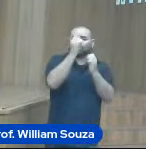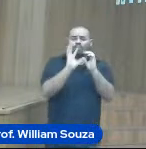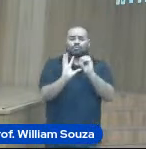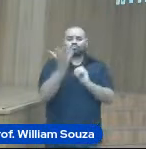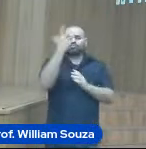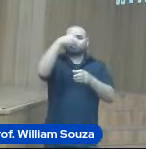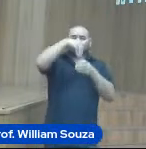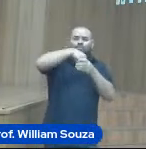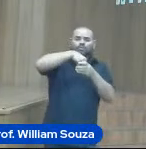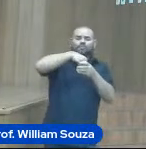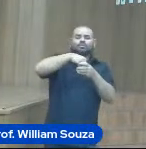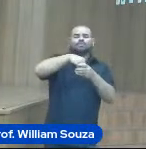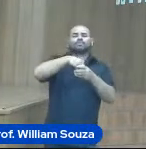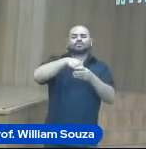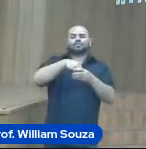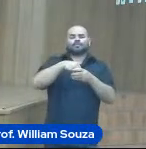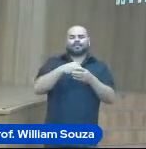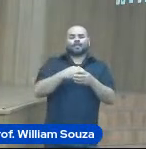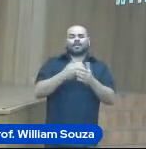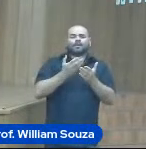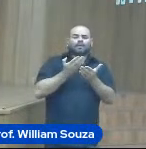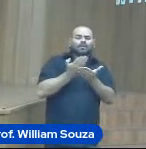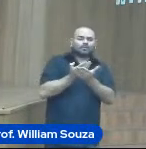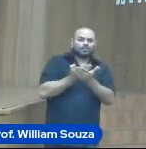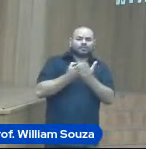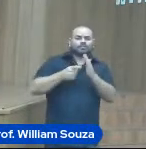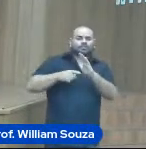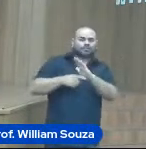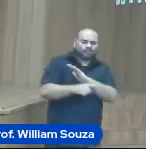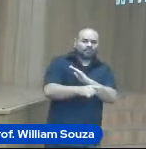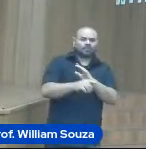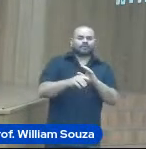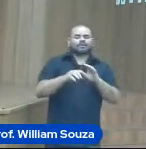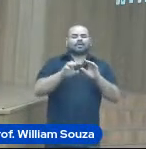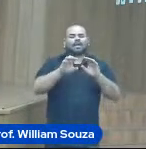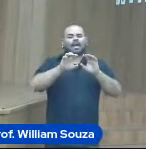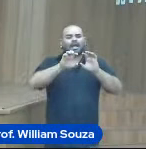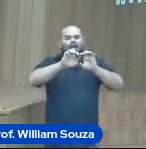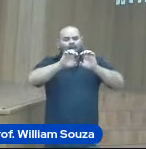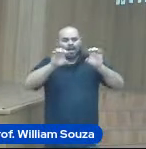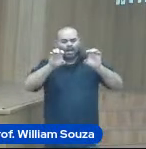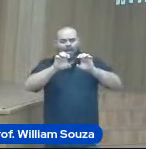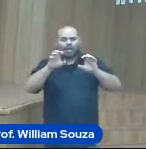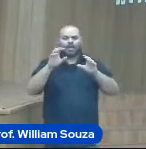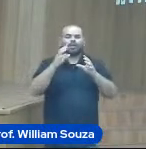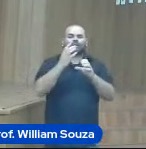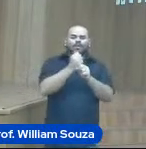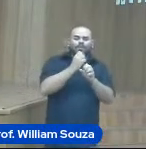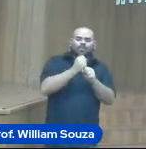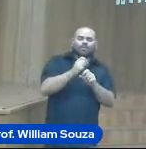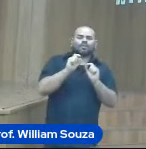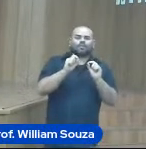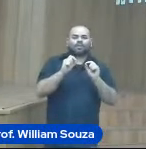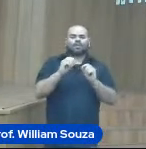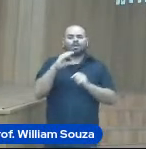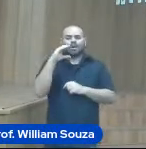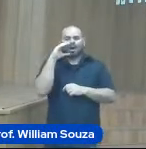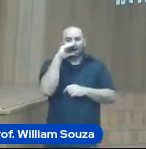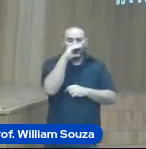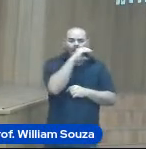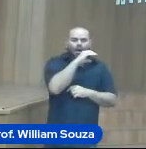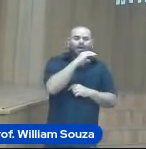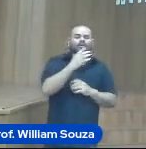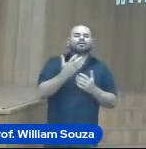gente começa a ver estudos sobre equações diferenciais, os problemas da onda, do calor, que eram problemas que